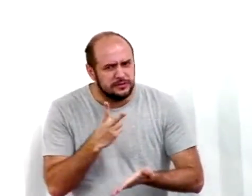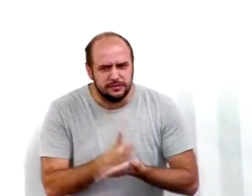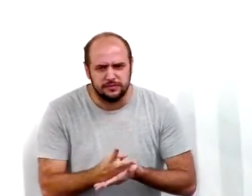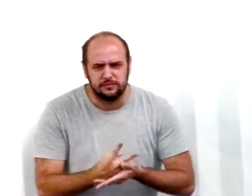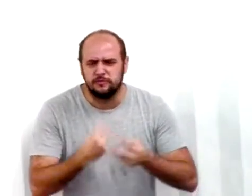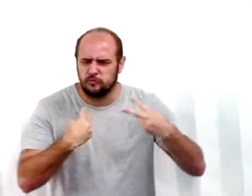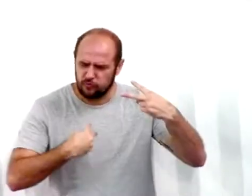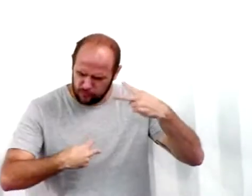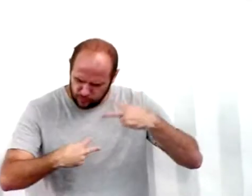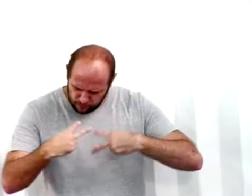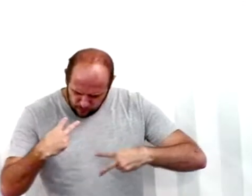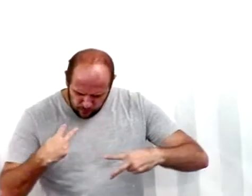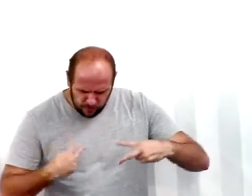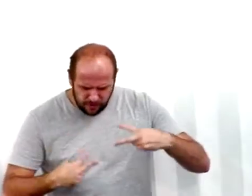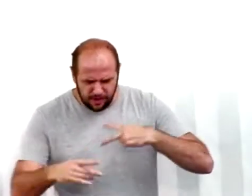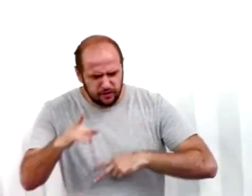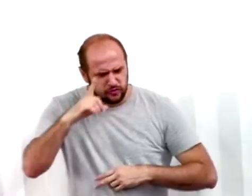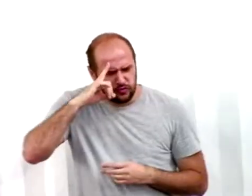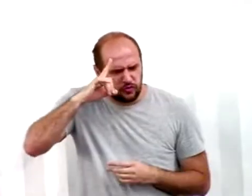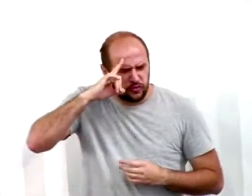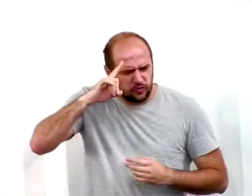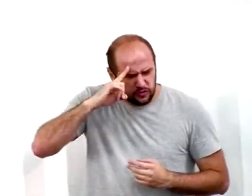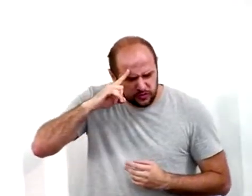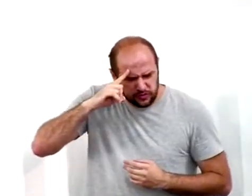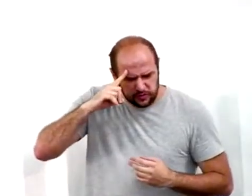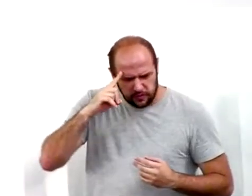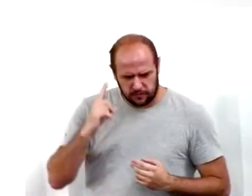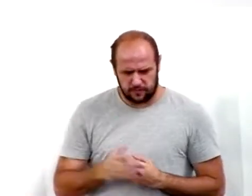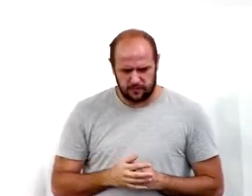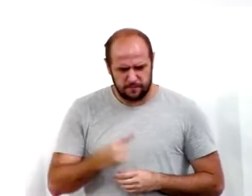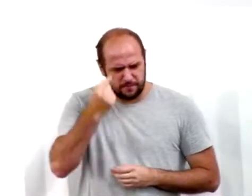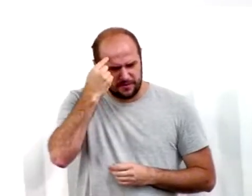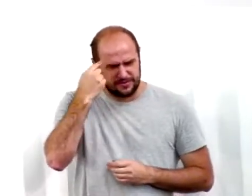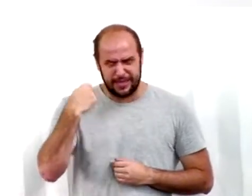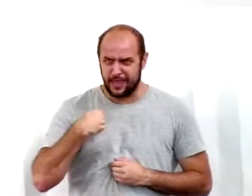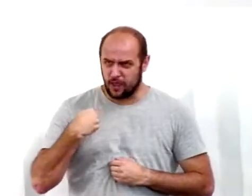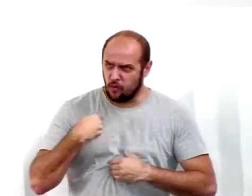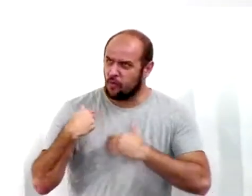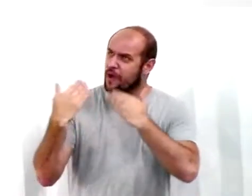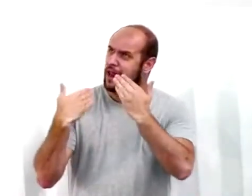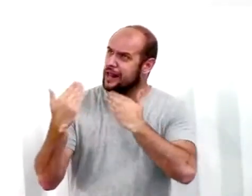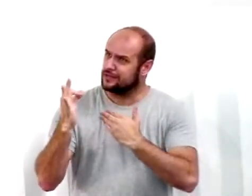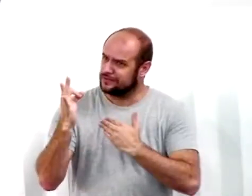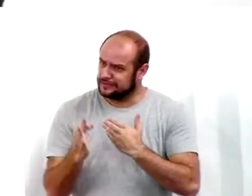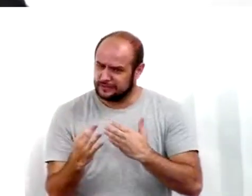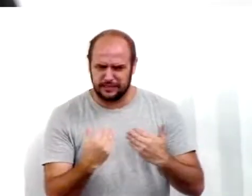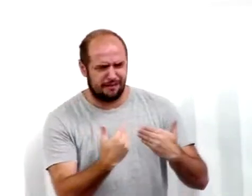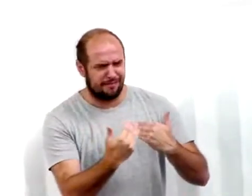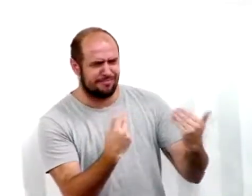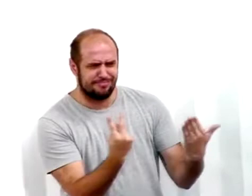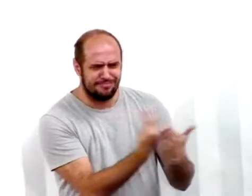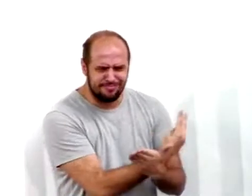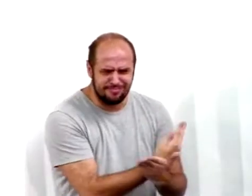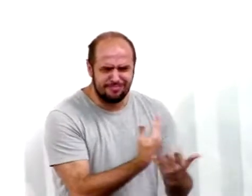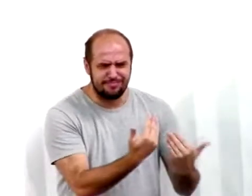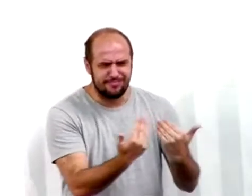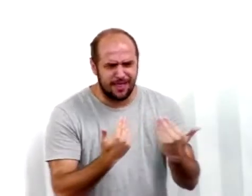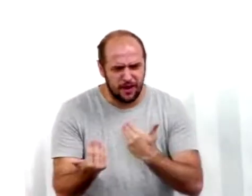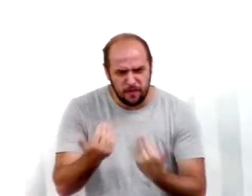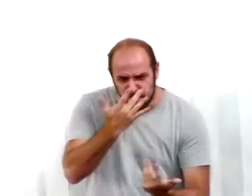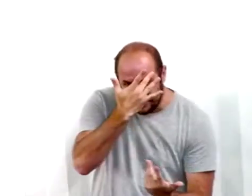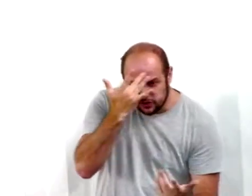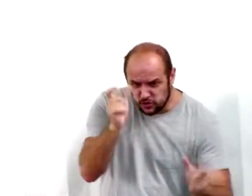Uma vida de autoconfronto. Será que eu estou me relacionando com isso ou com aquilo outro de uma forma